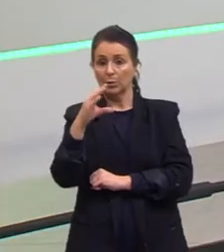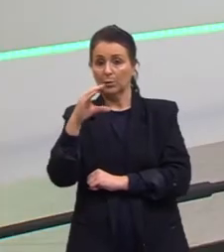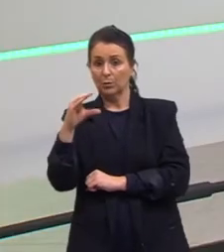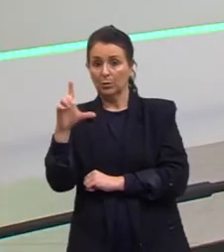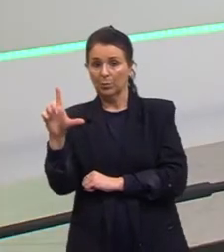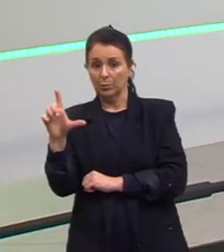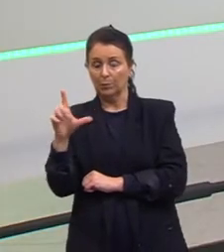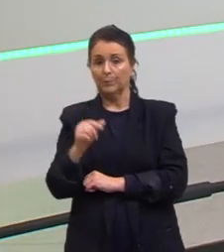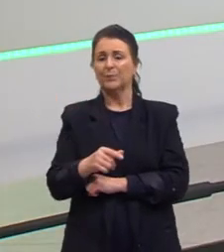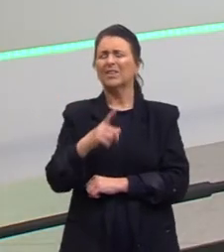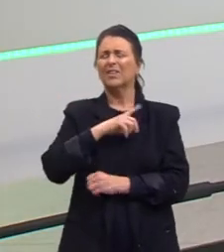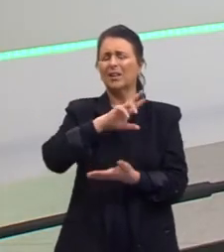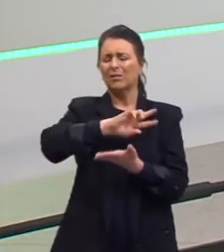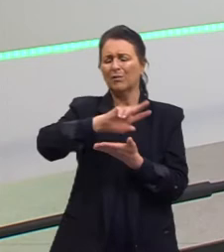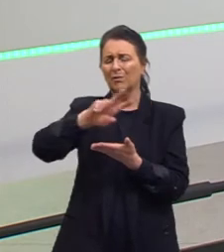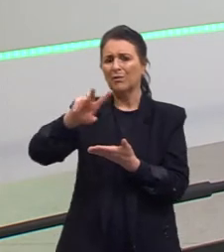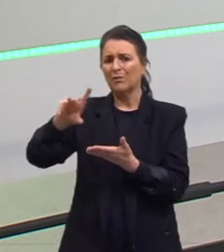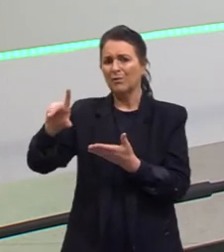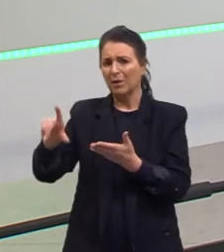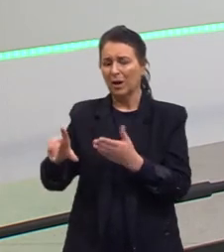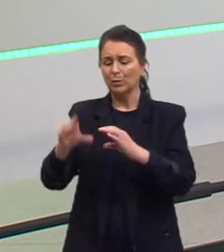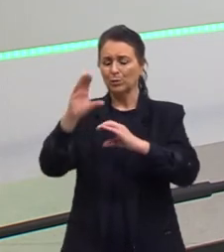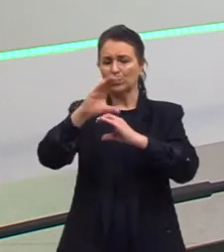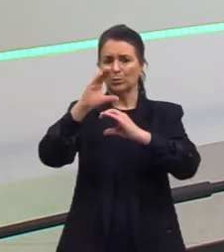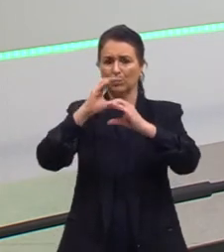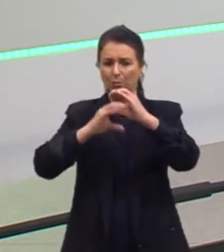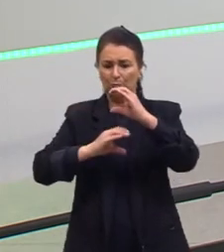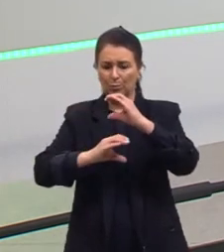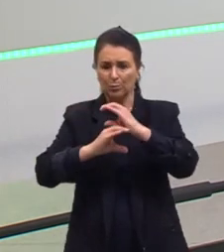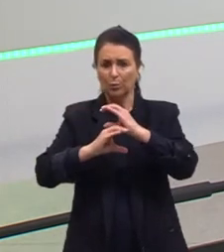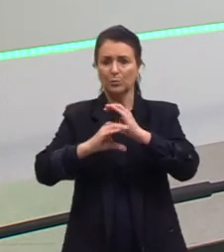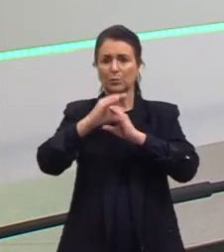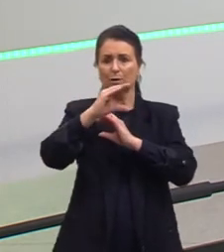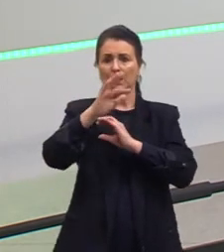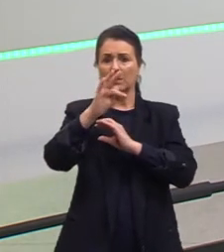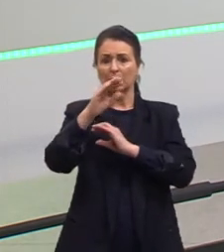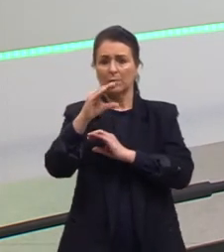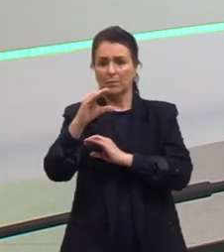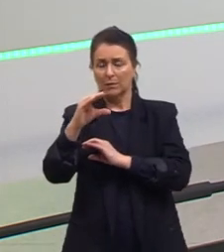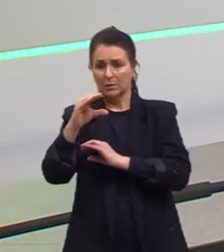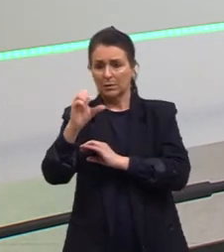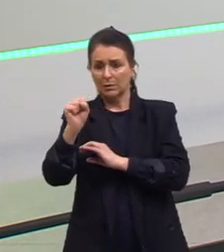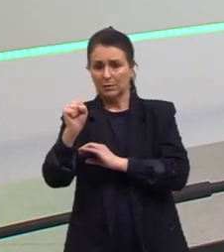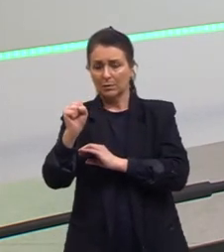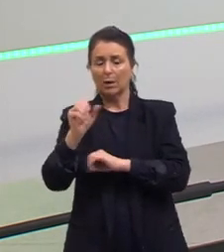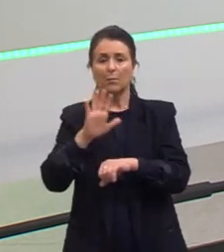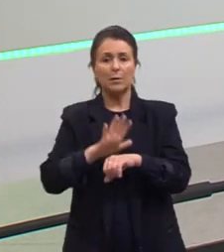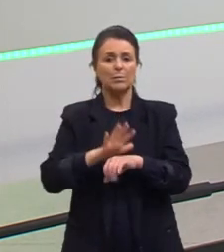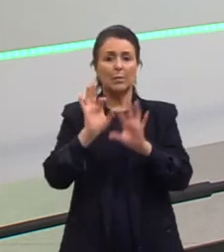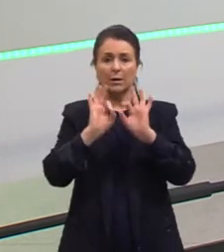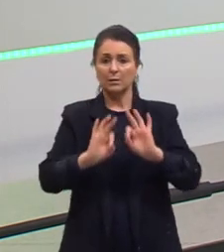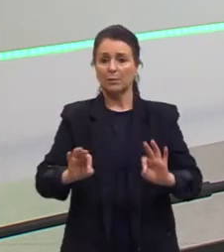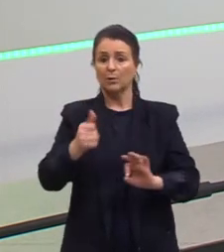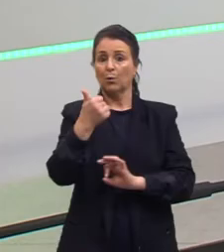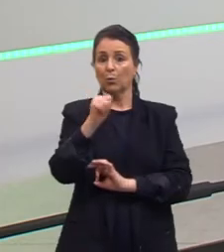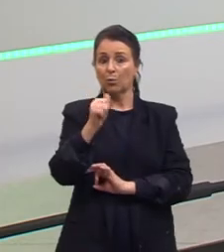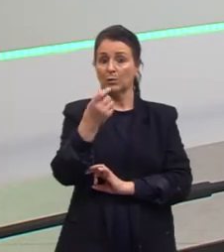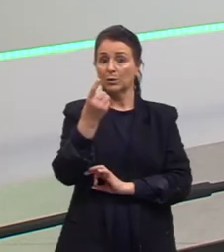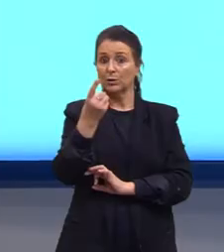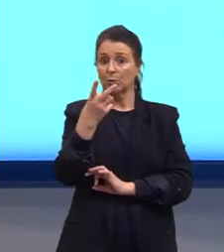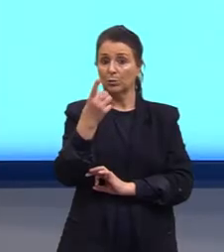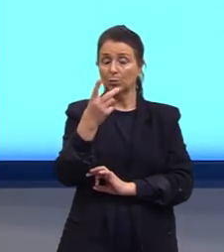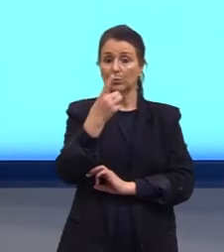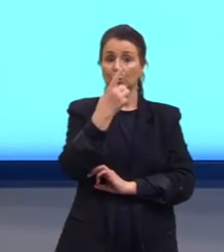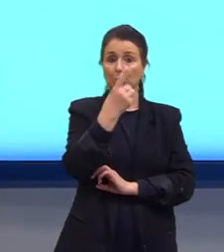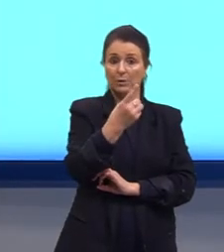existem vários compostos de CFC né vários estruturas diferentes mas os mais comuns é o 11 o 12 e o